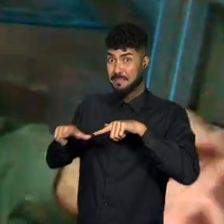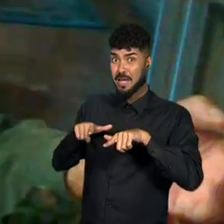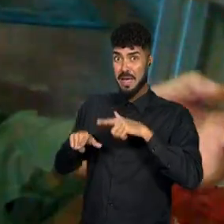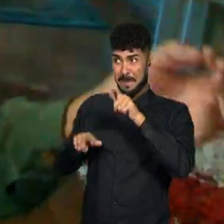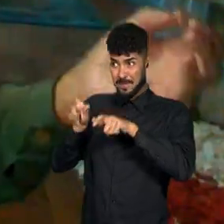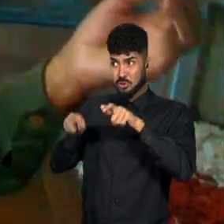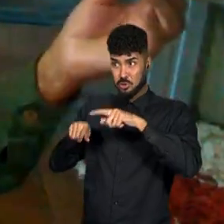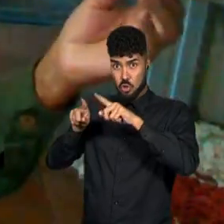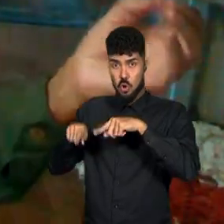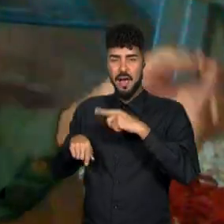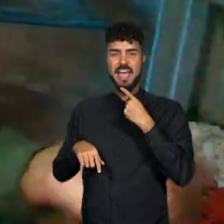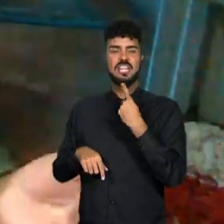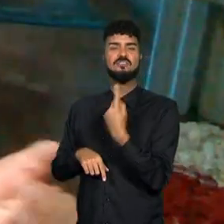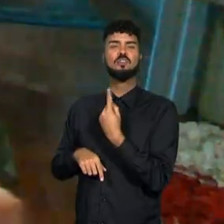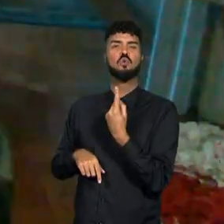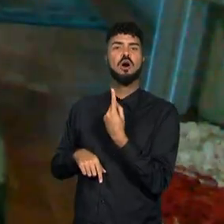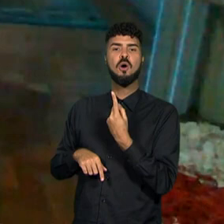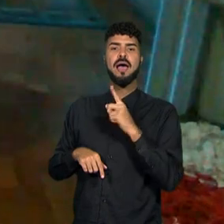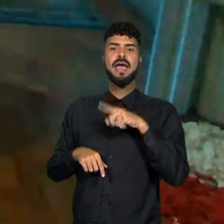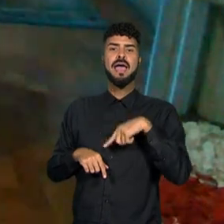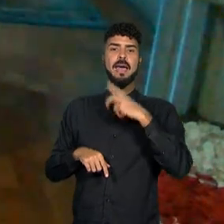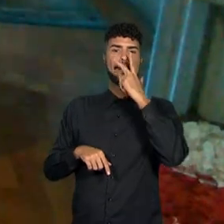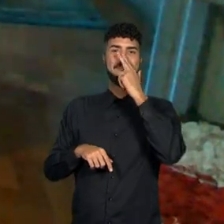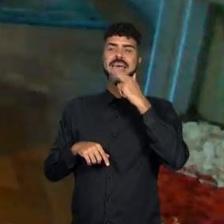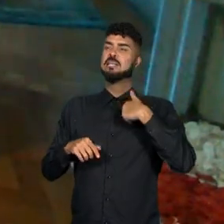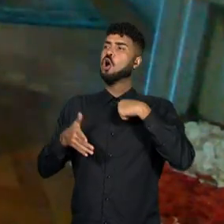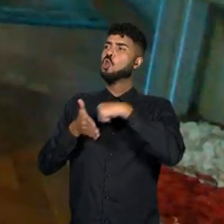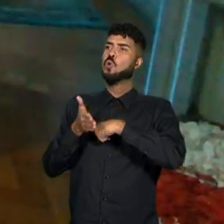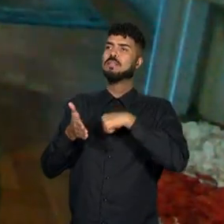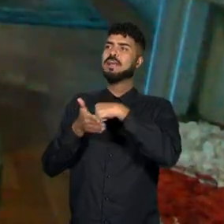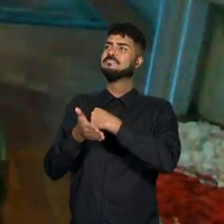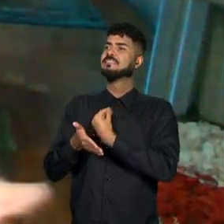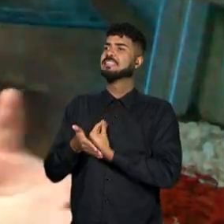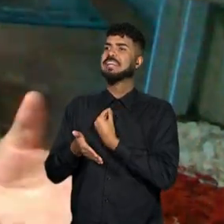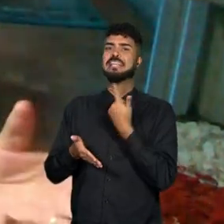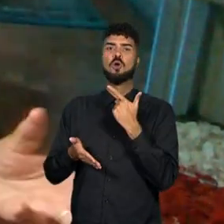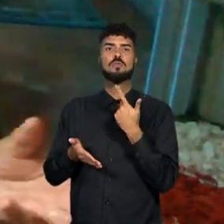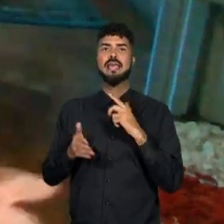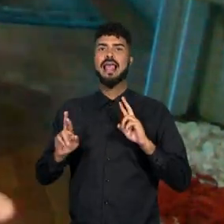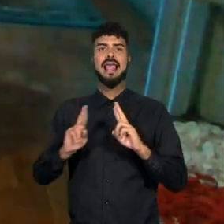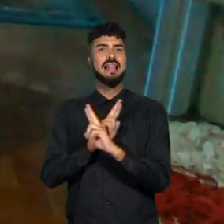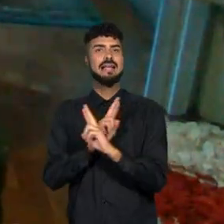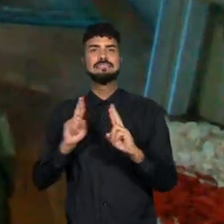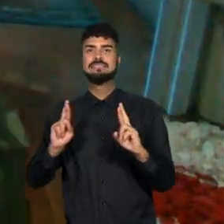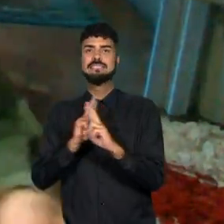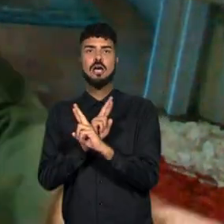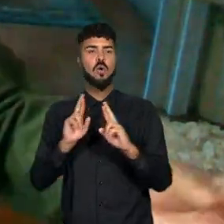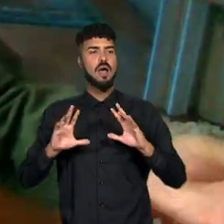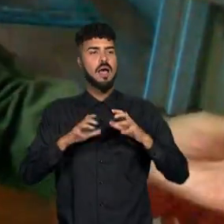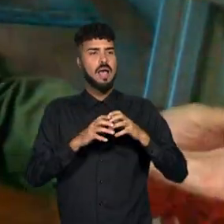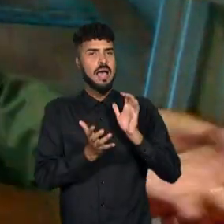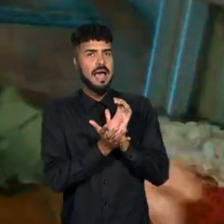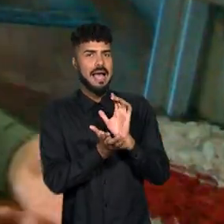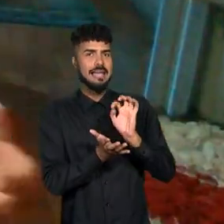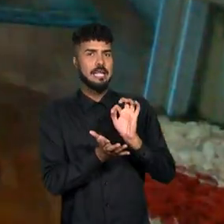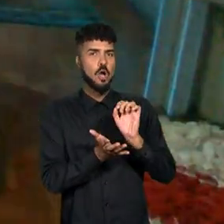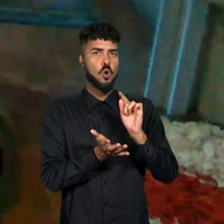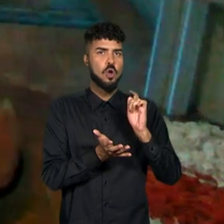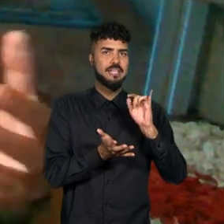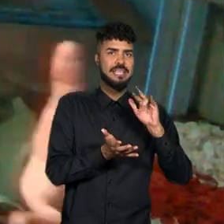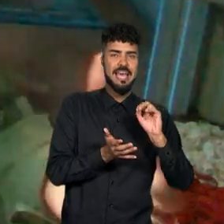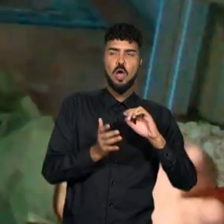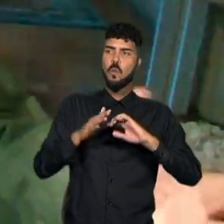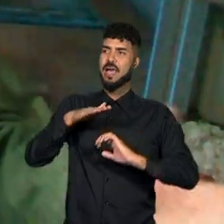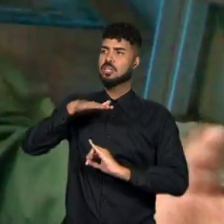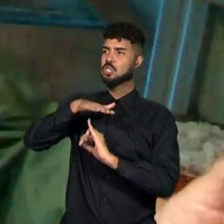trabalhador individual, não é, lutar pela vida e não ter uma relação com a sua categoria, com a sua entidade,